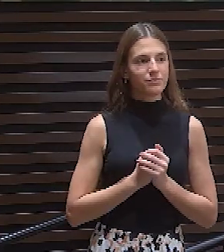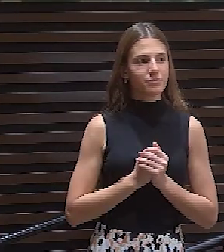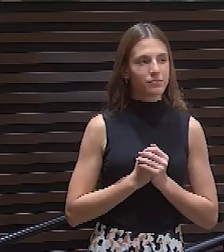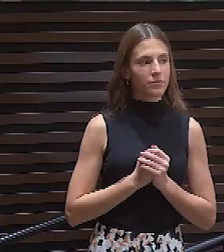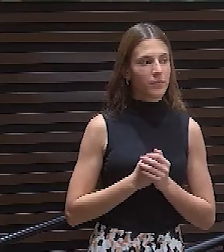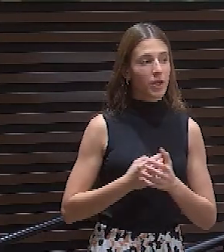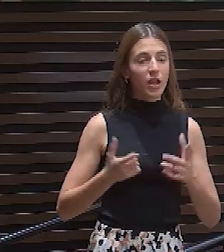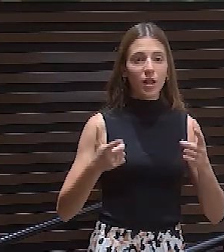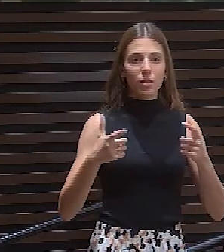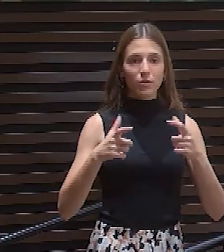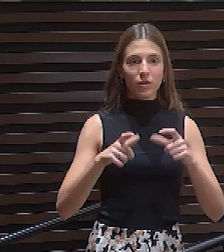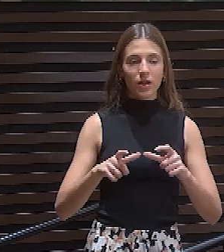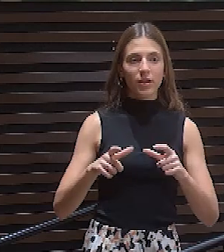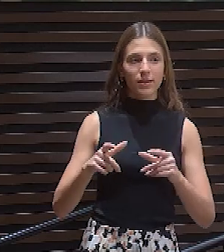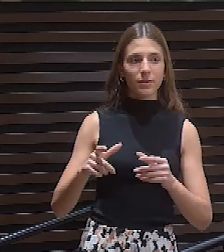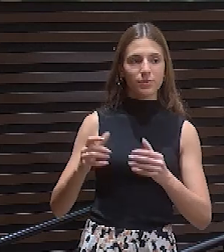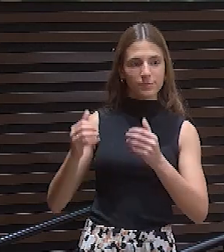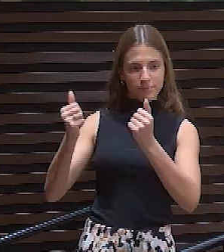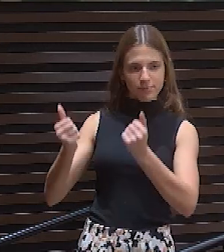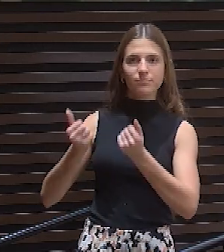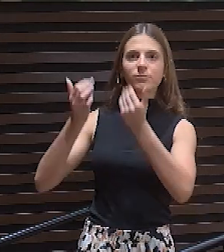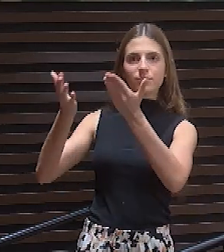lugar de consagração,